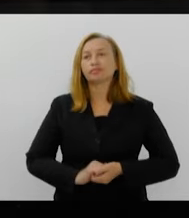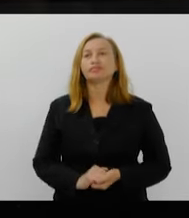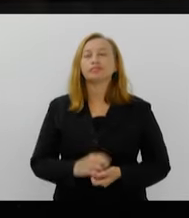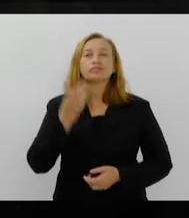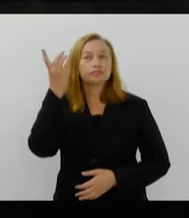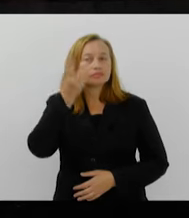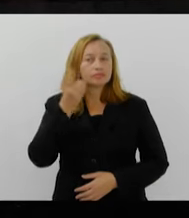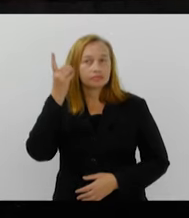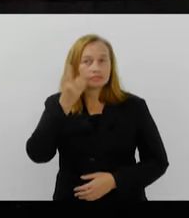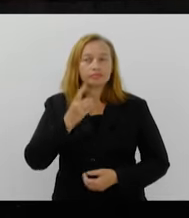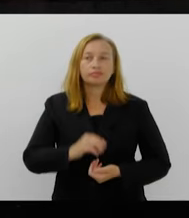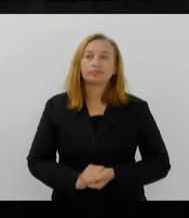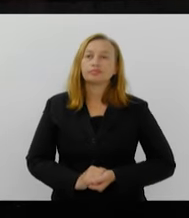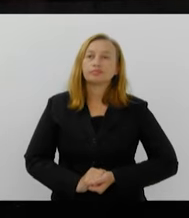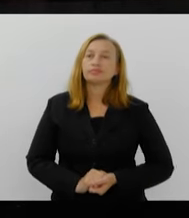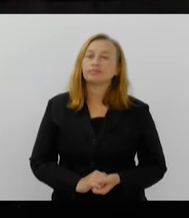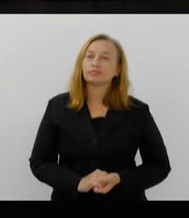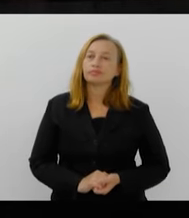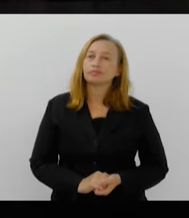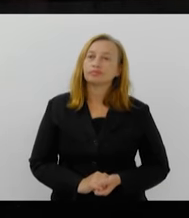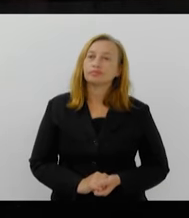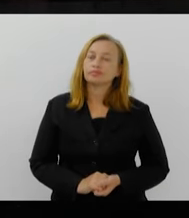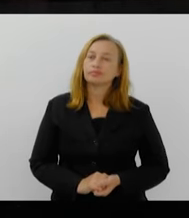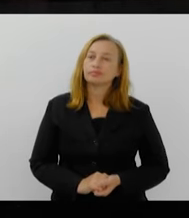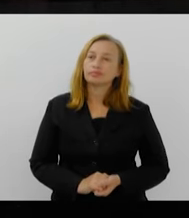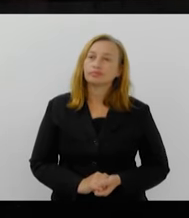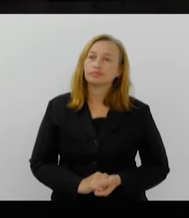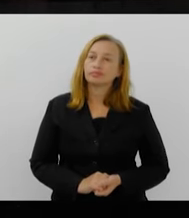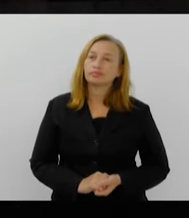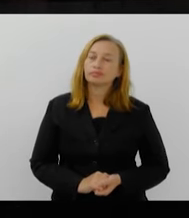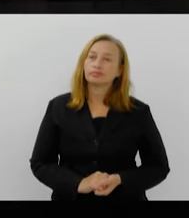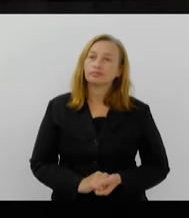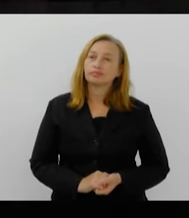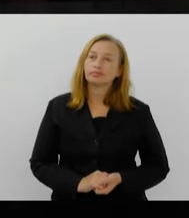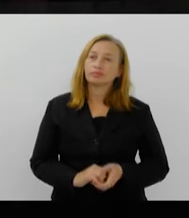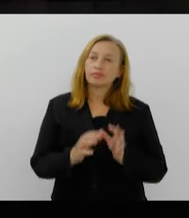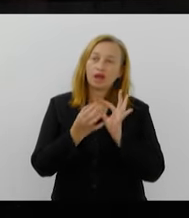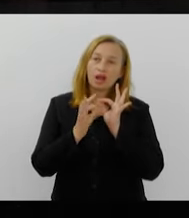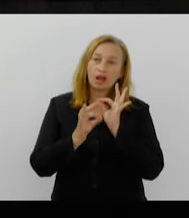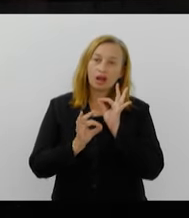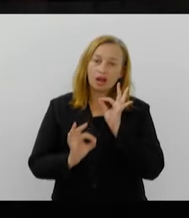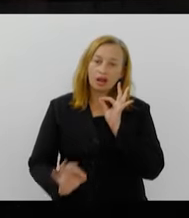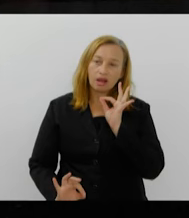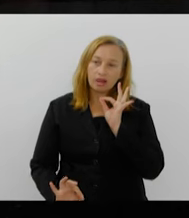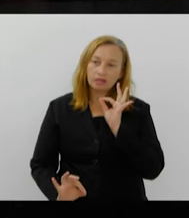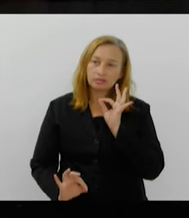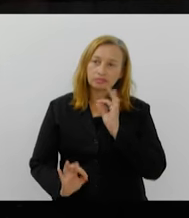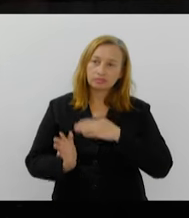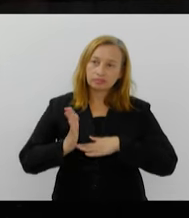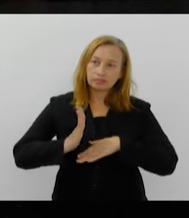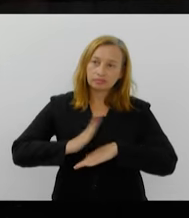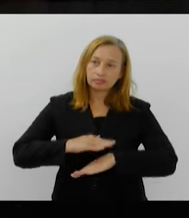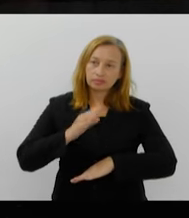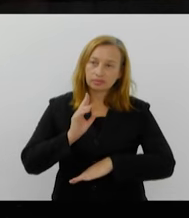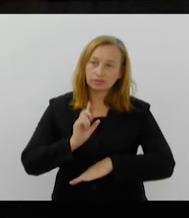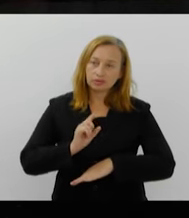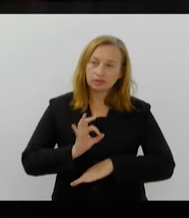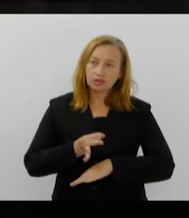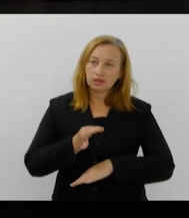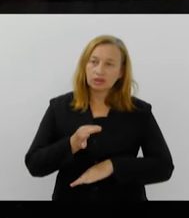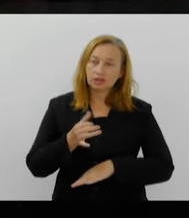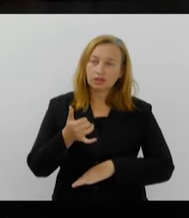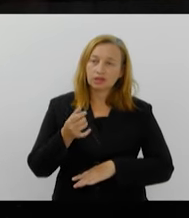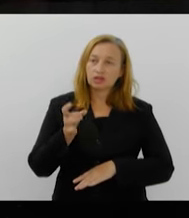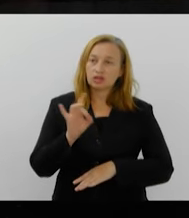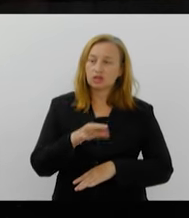Deputada Tia Ju, para pagar minhas longas intervenções intempestivas, eu vou usar menos do que os 10 minutos para